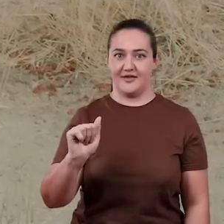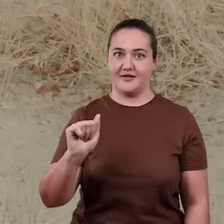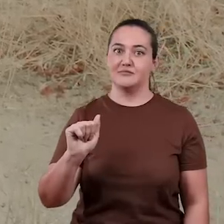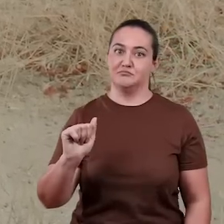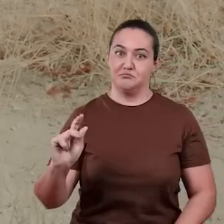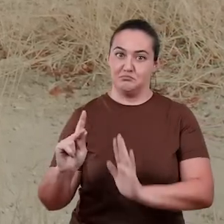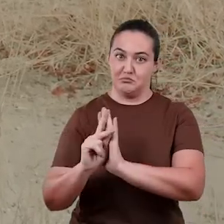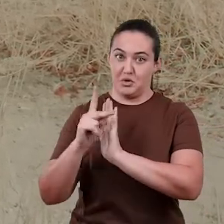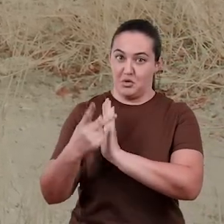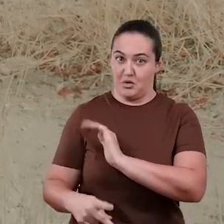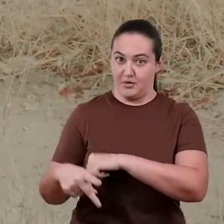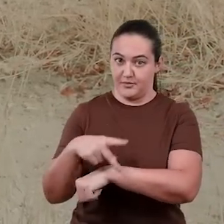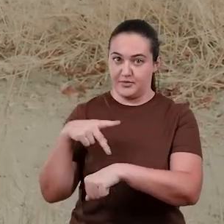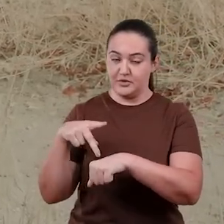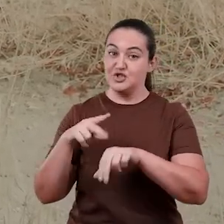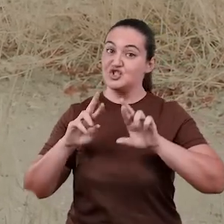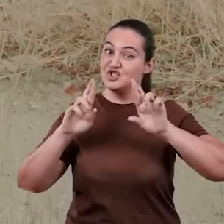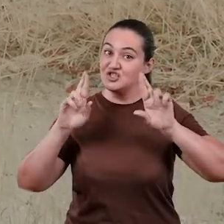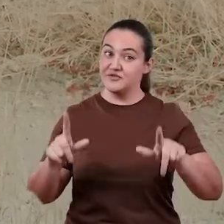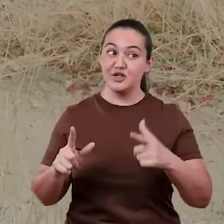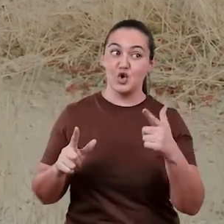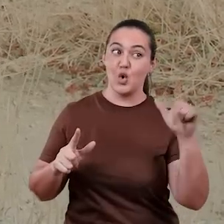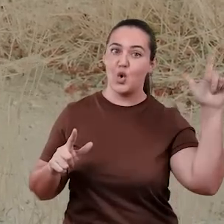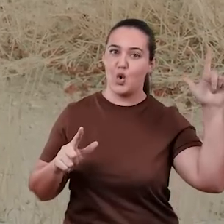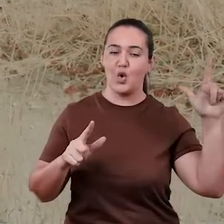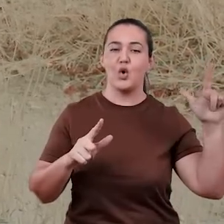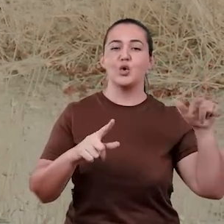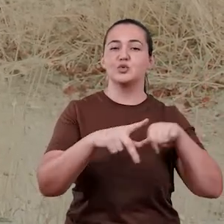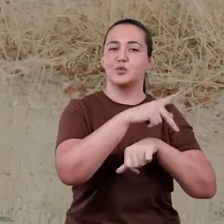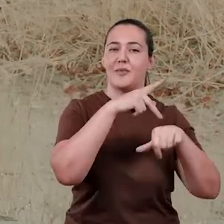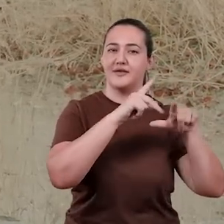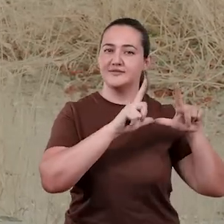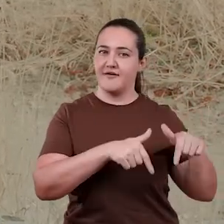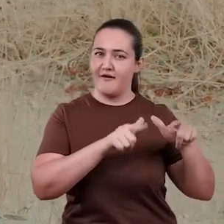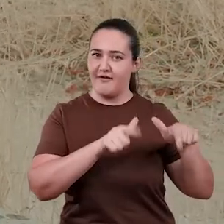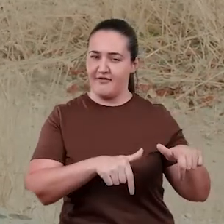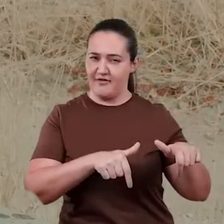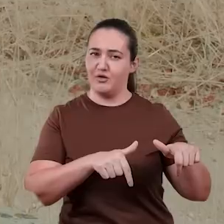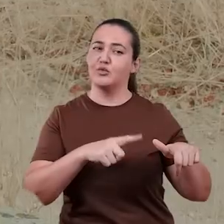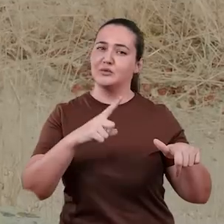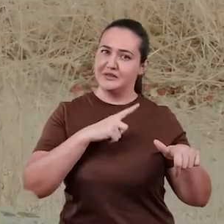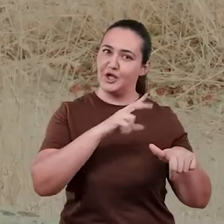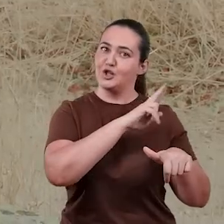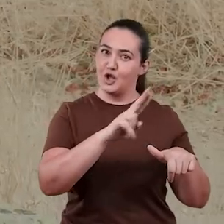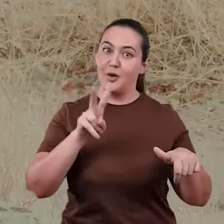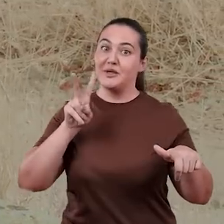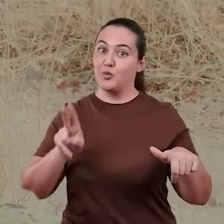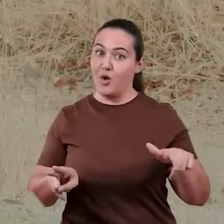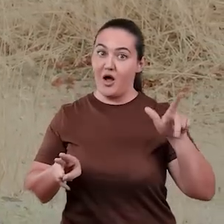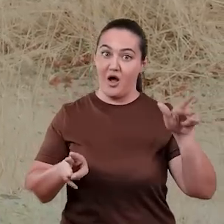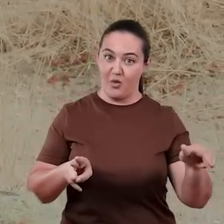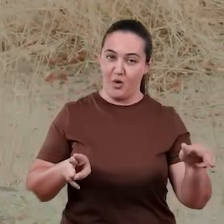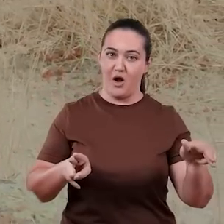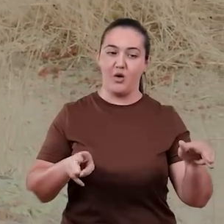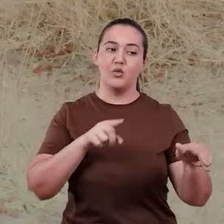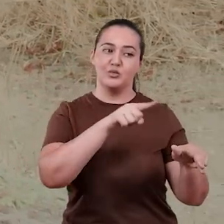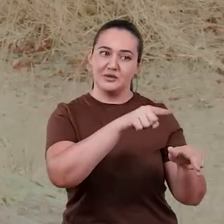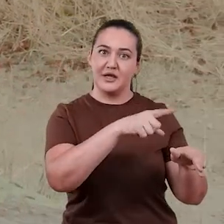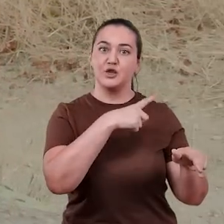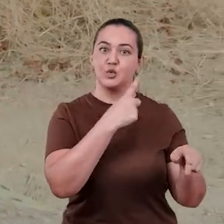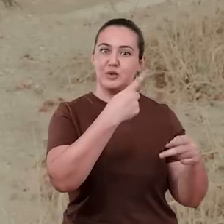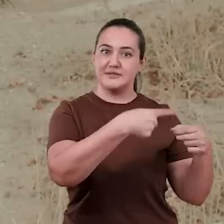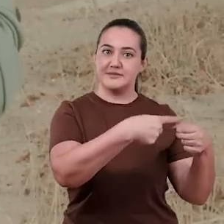que eu estou mencionando aqui com aquela Cesareia que está lá em Israel. Em Israel você tem a Cesareia de Filipe e a